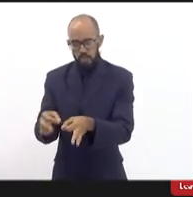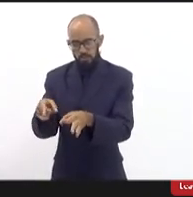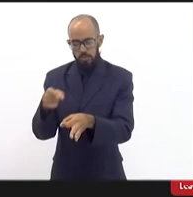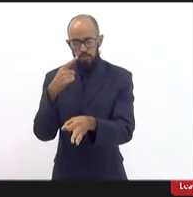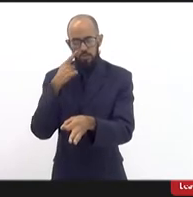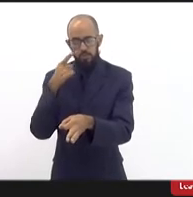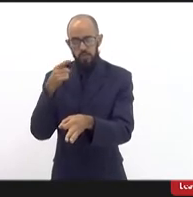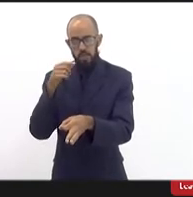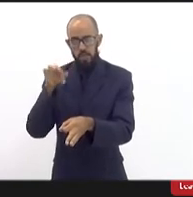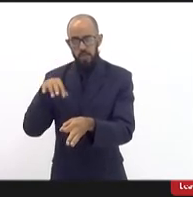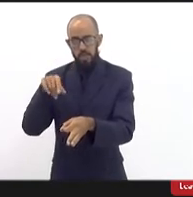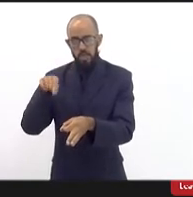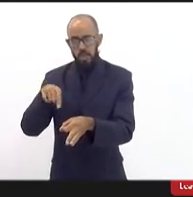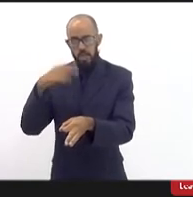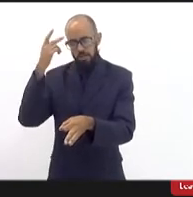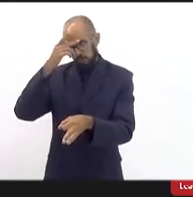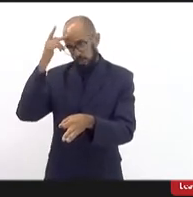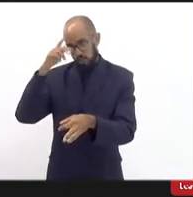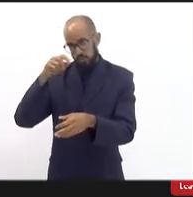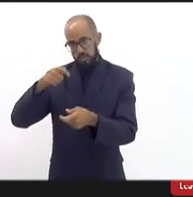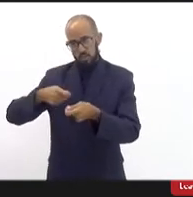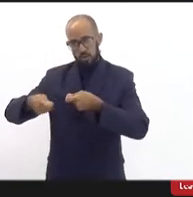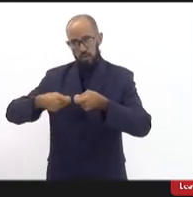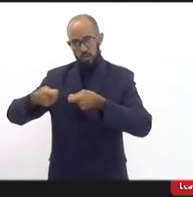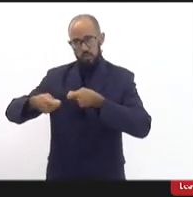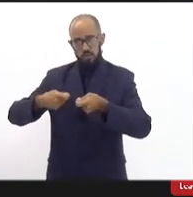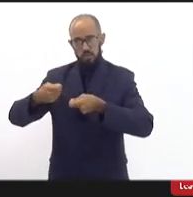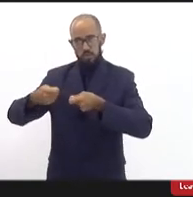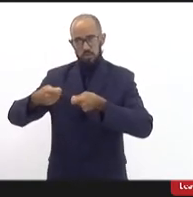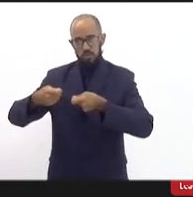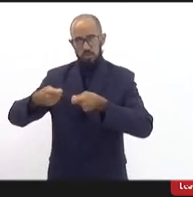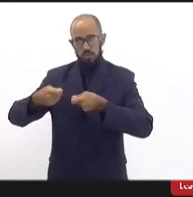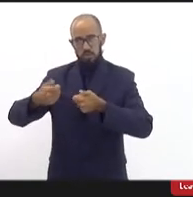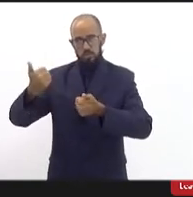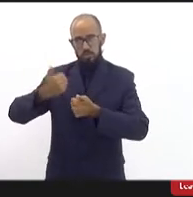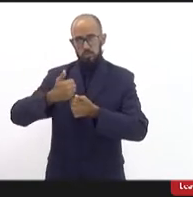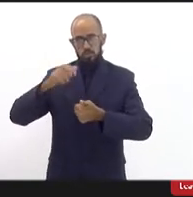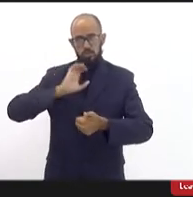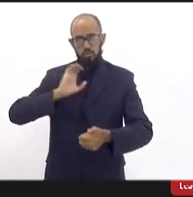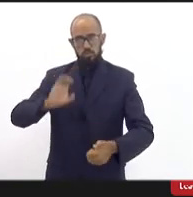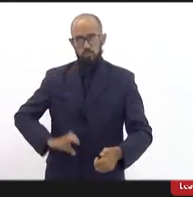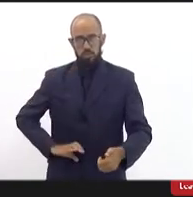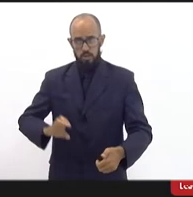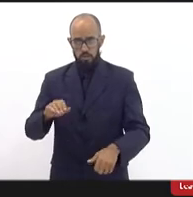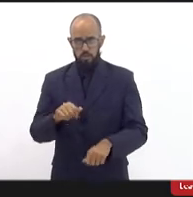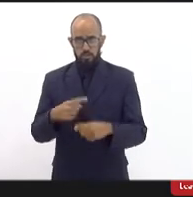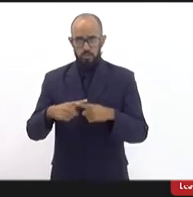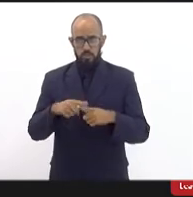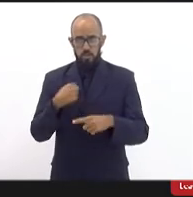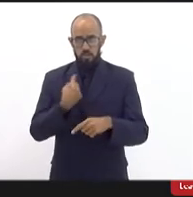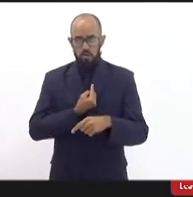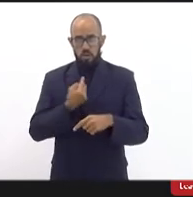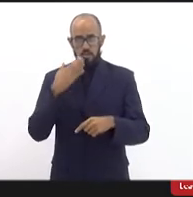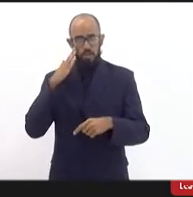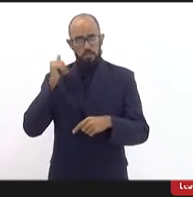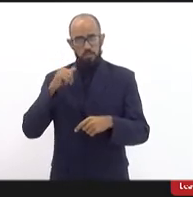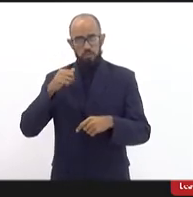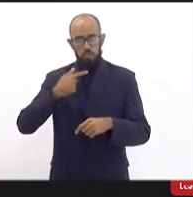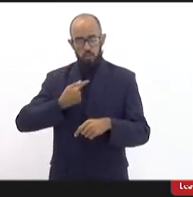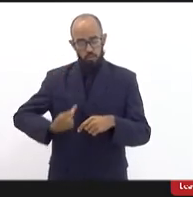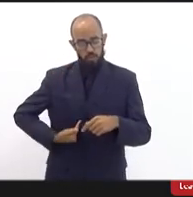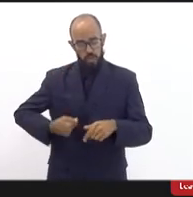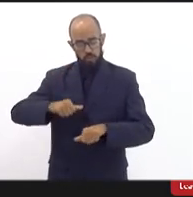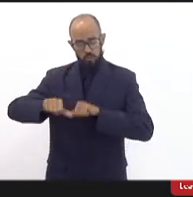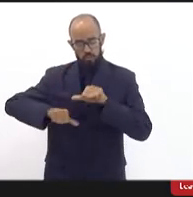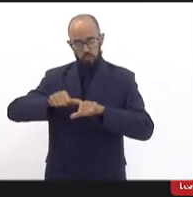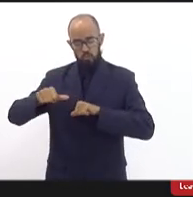essas pessoas que estão negociando pelo cidadão. Né? Porque a gente sabe que governos passam,